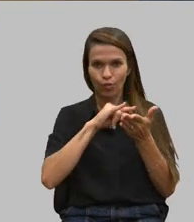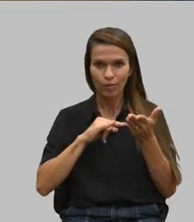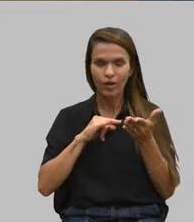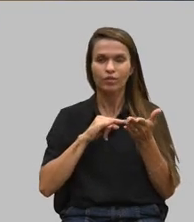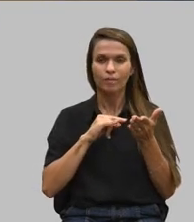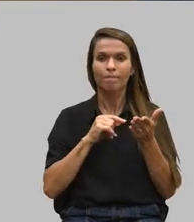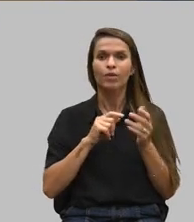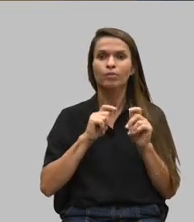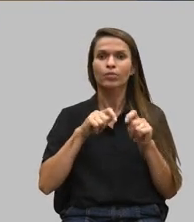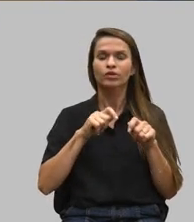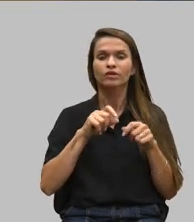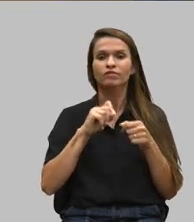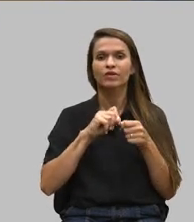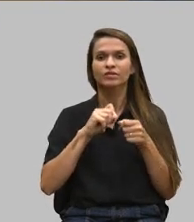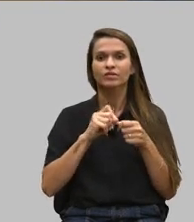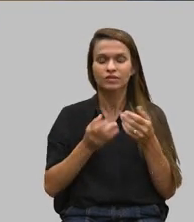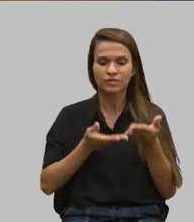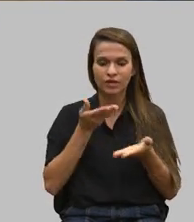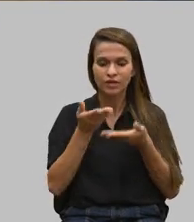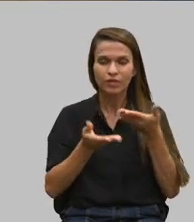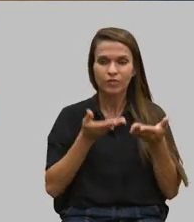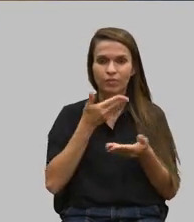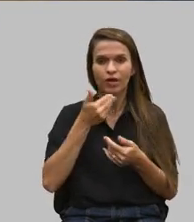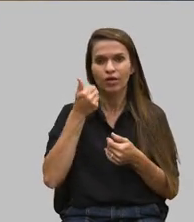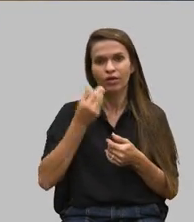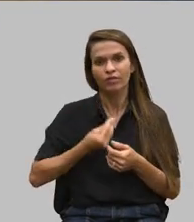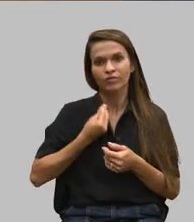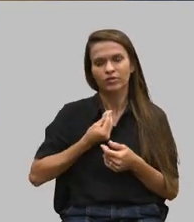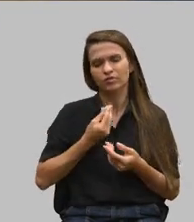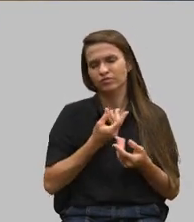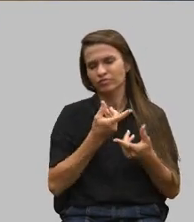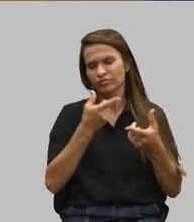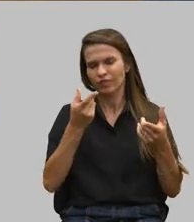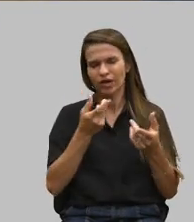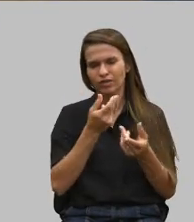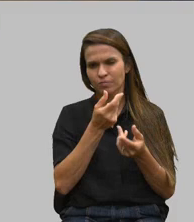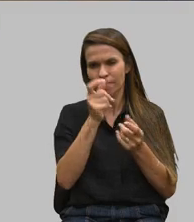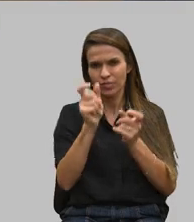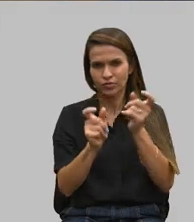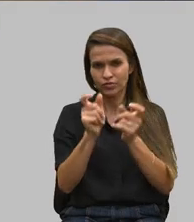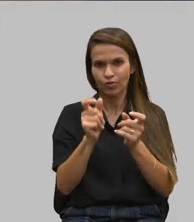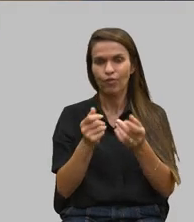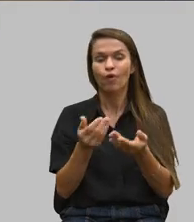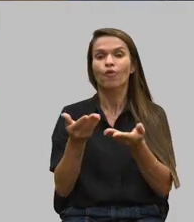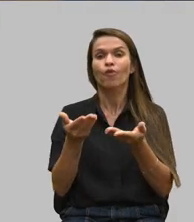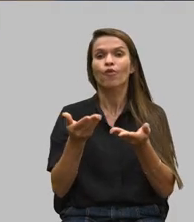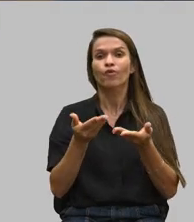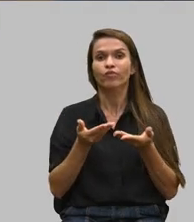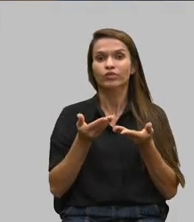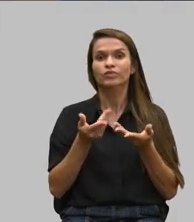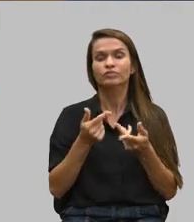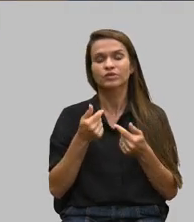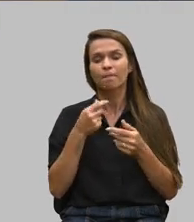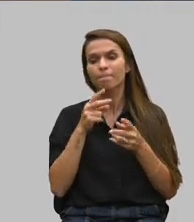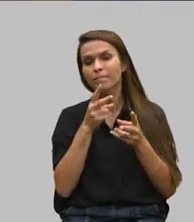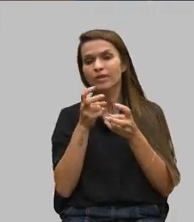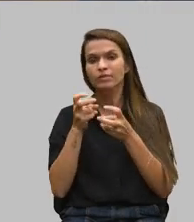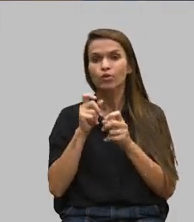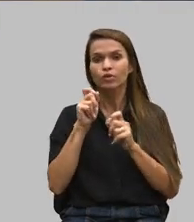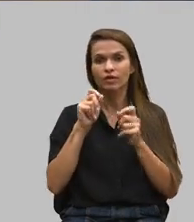poder fazer esse tratamentos que melhor a vida de tantas pessoas fica esse convite aí para você poder ir e ver o que que tá sendo feito